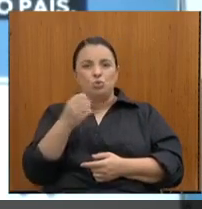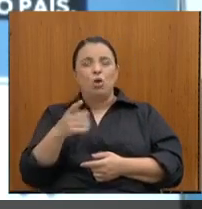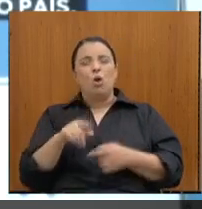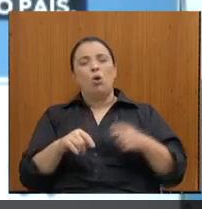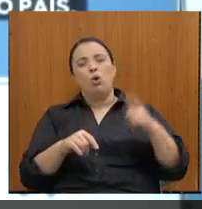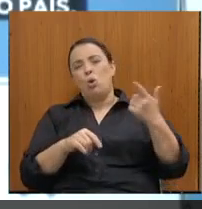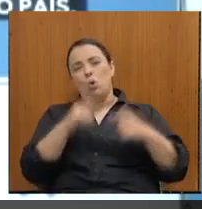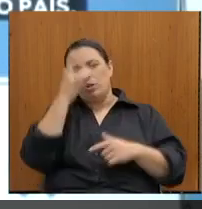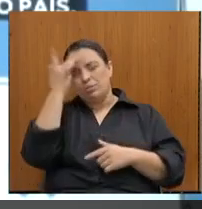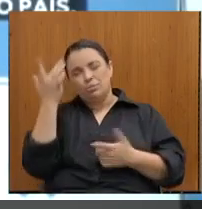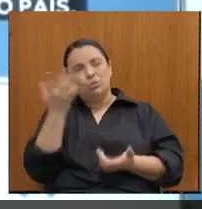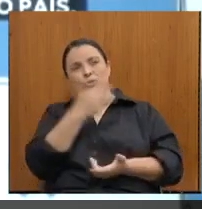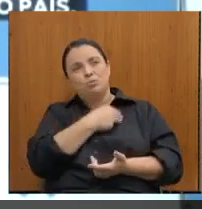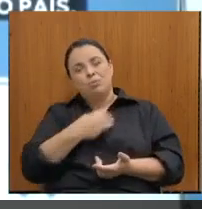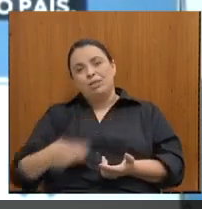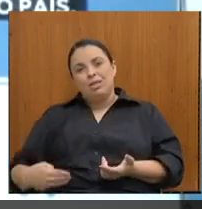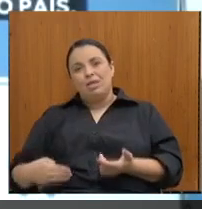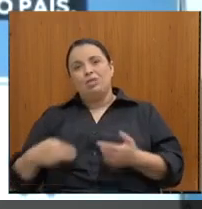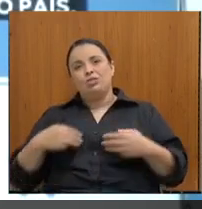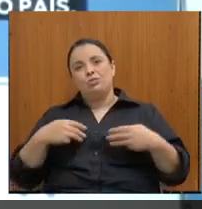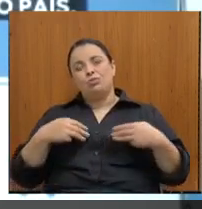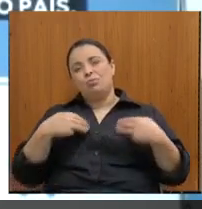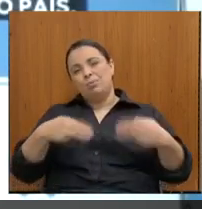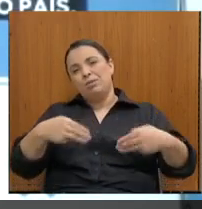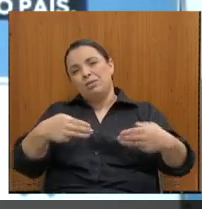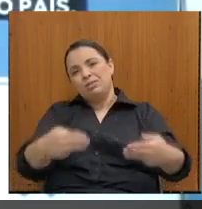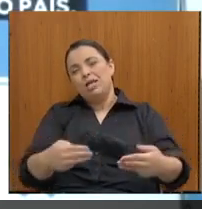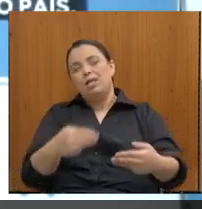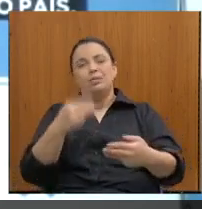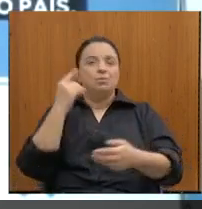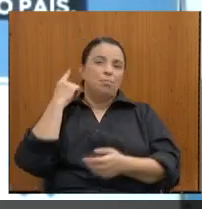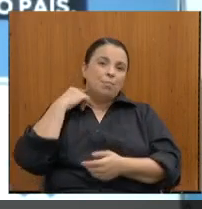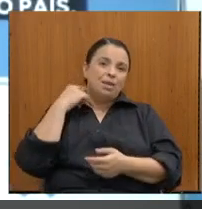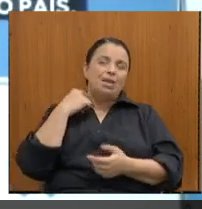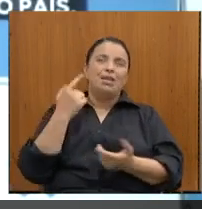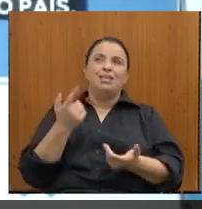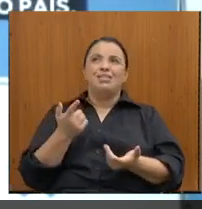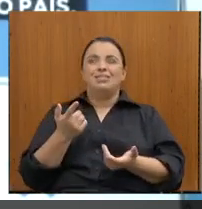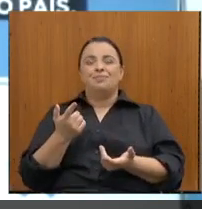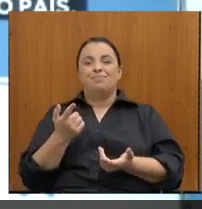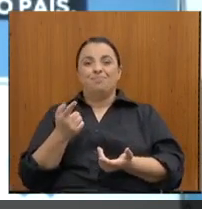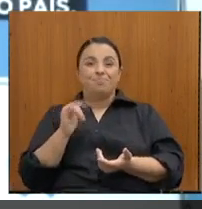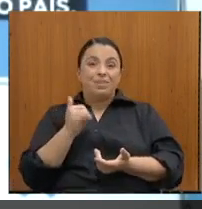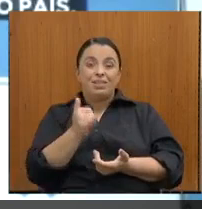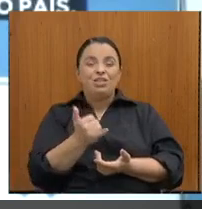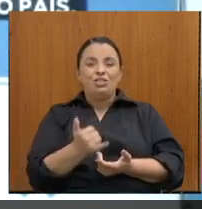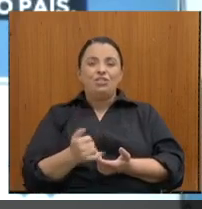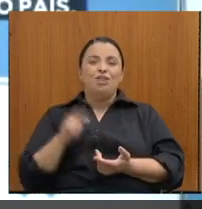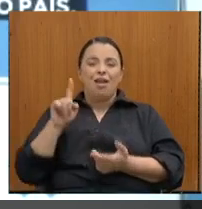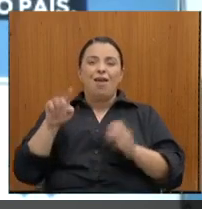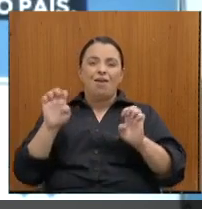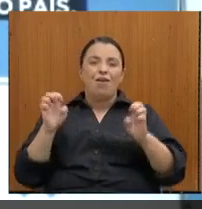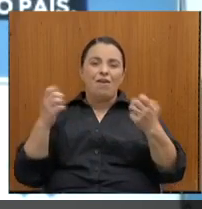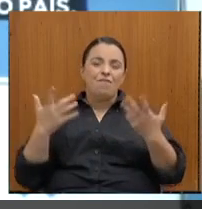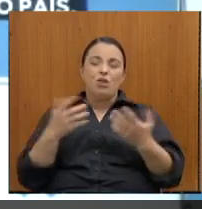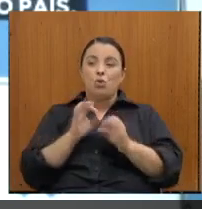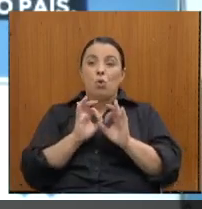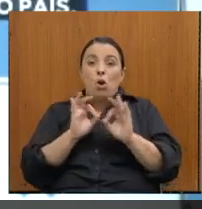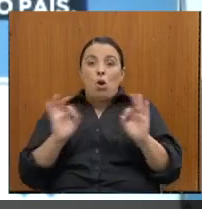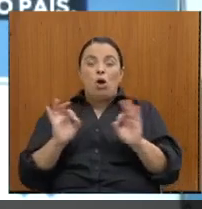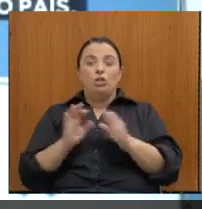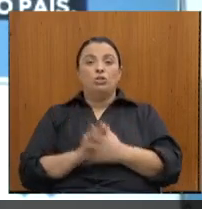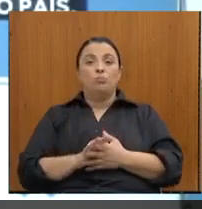energia Ofício Governador e foi um evento foi um sucesso e a gente já tá